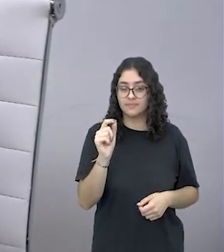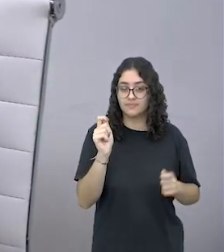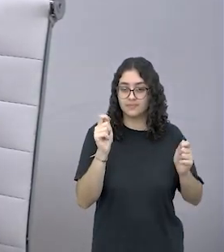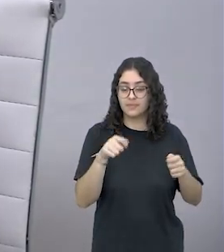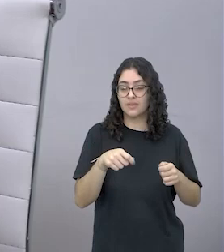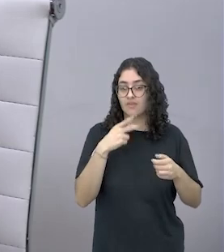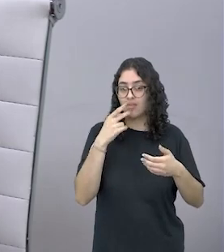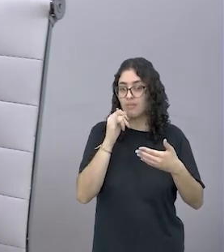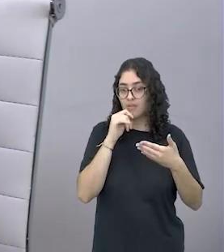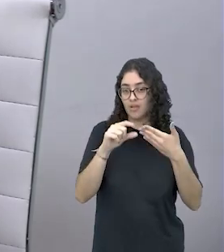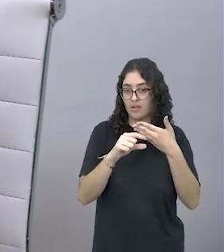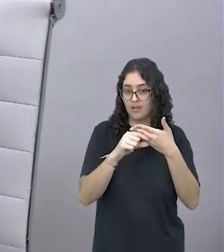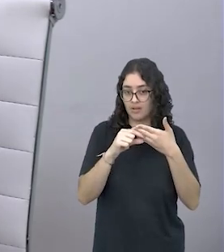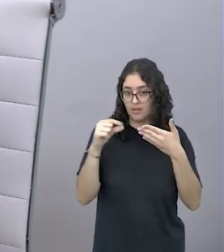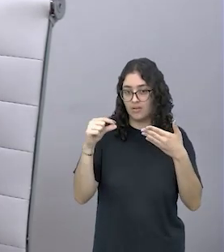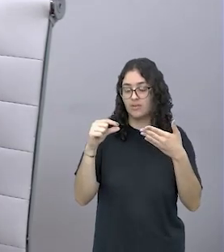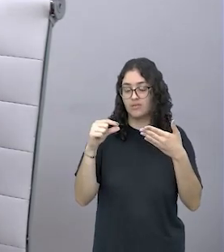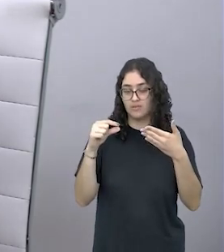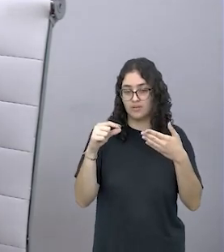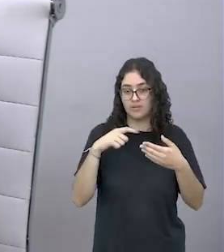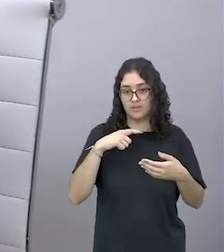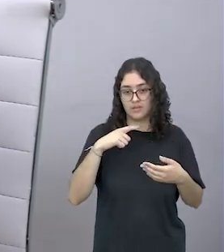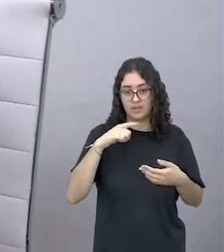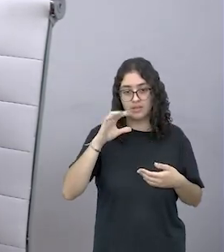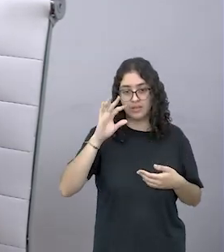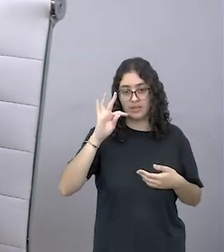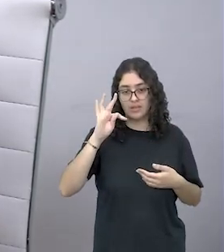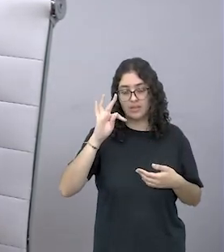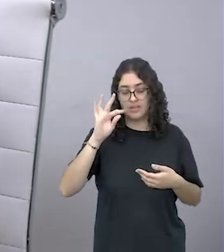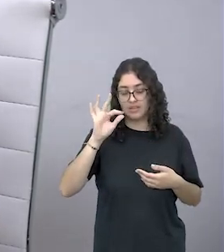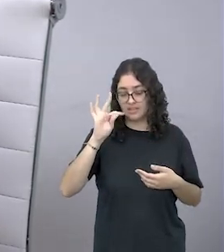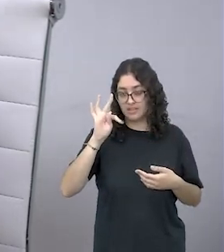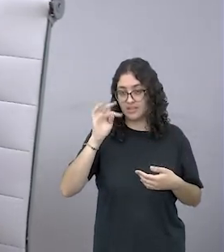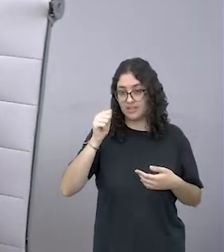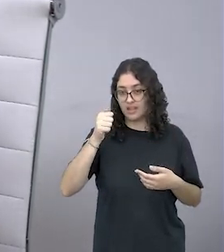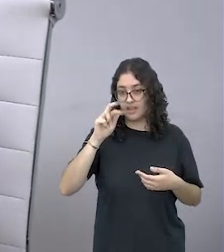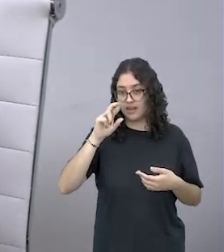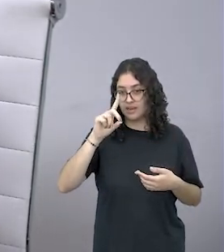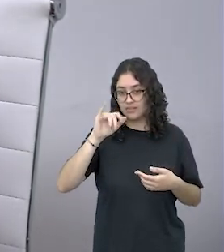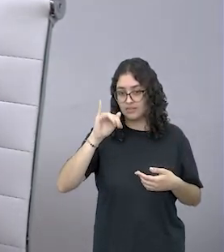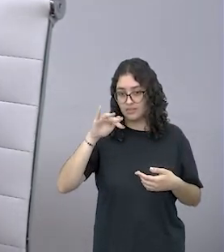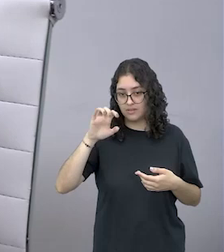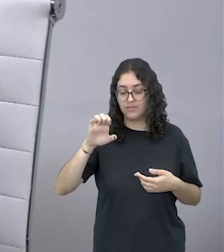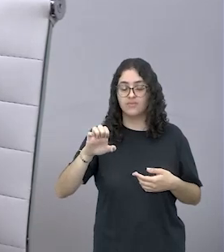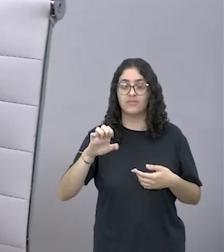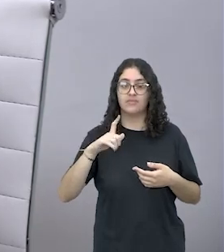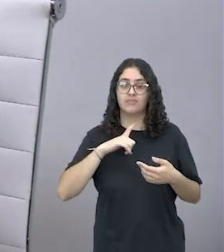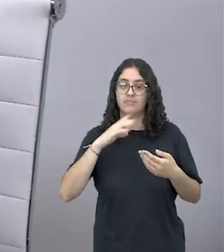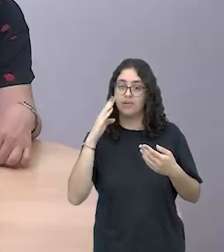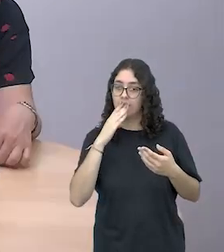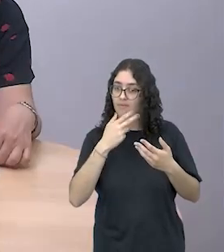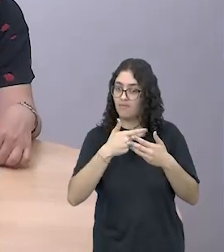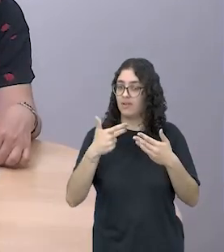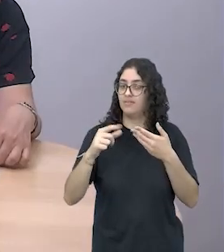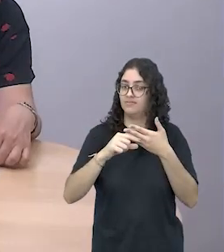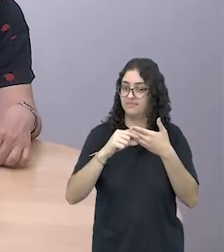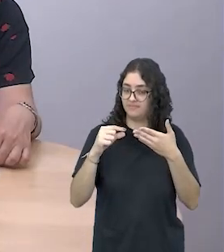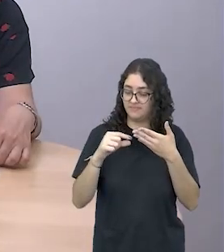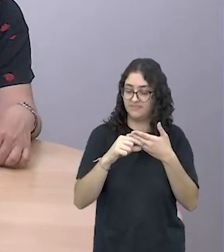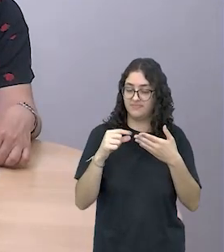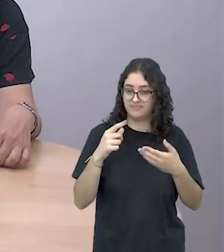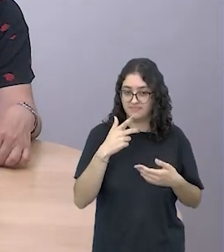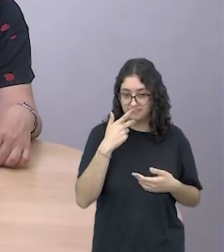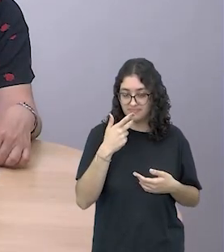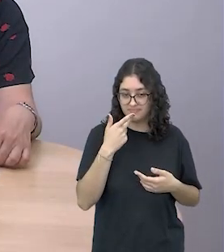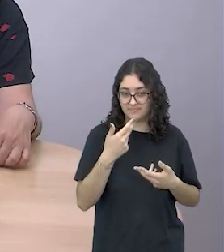alguns autores, tem o Tardif, o Freire também colocava muito, a Pimenta, são vários autores que falam sobre a